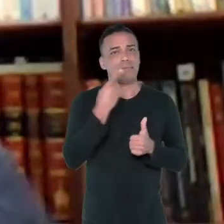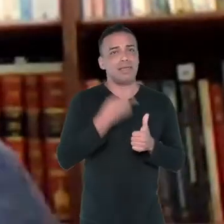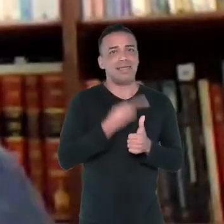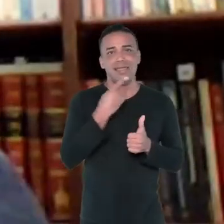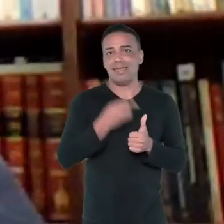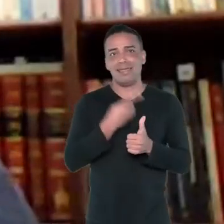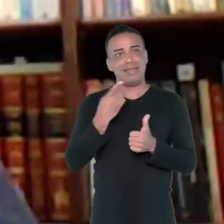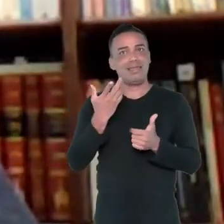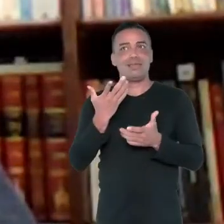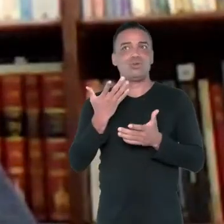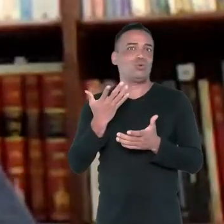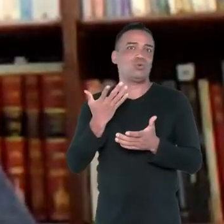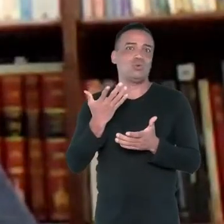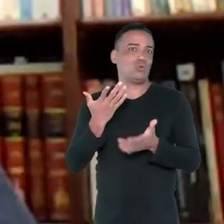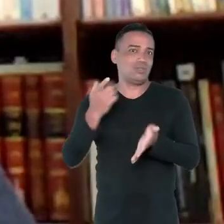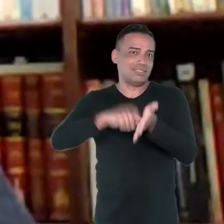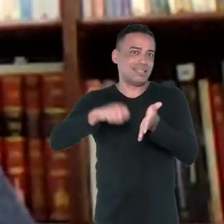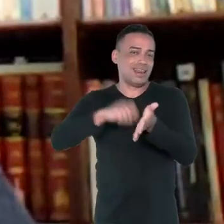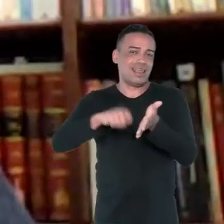primeira versão do livro,